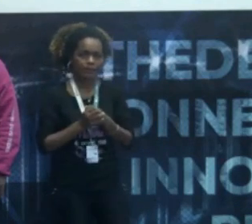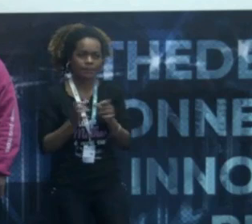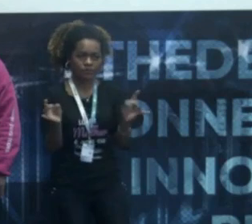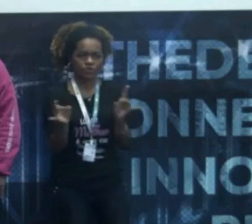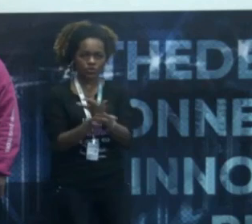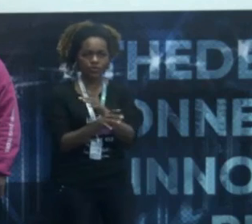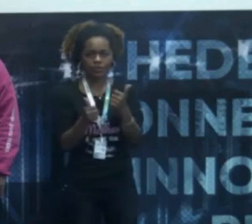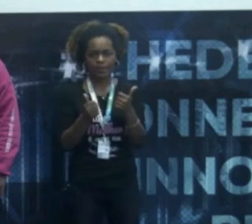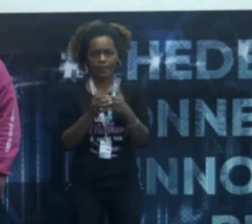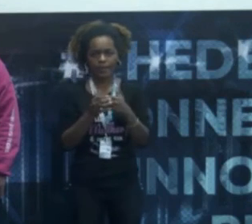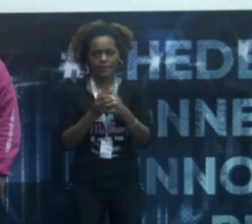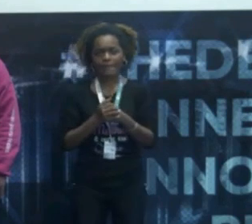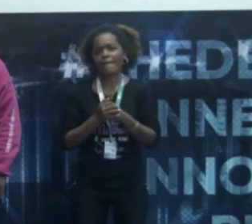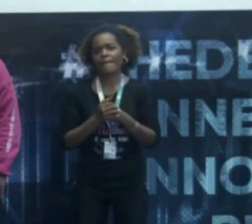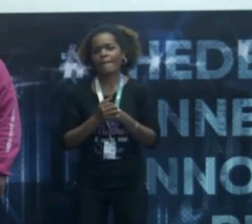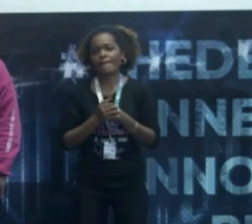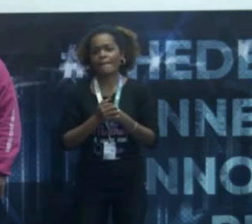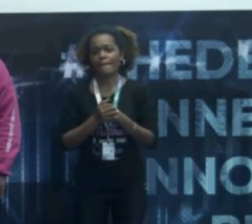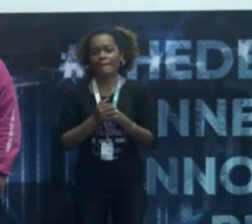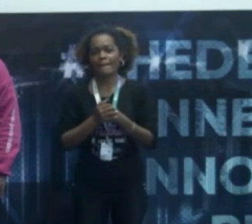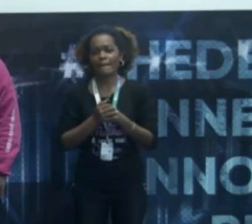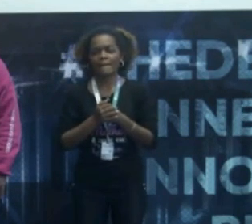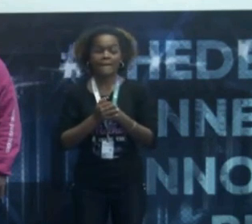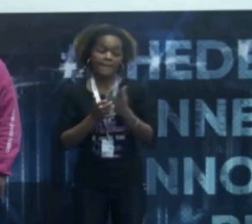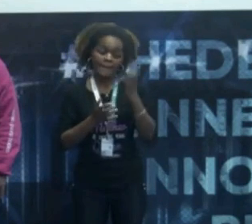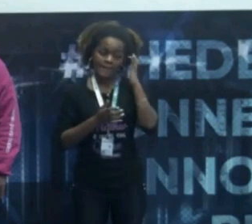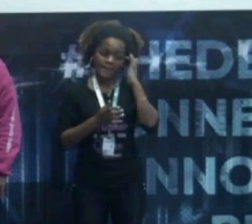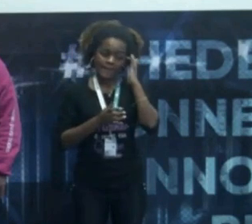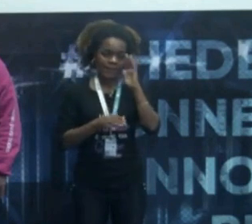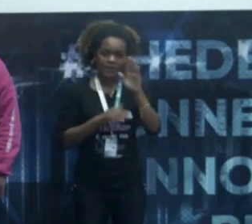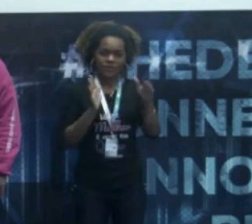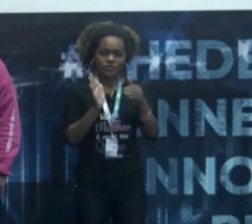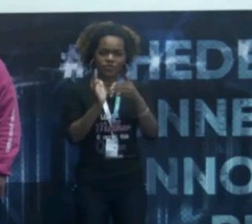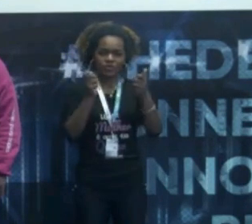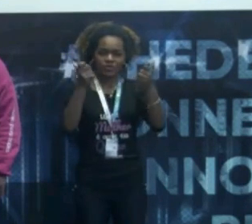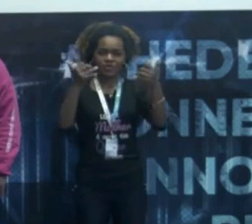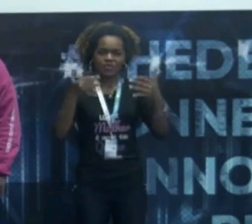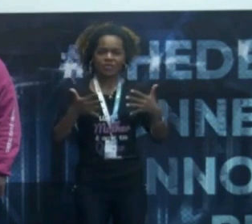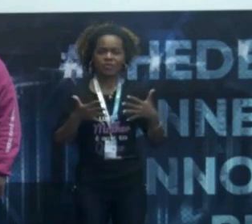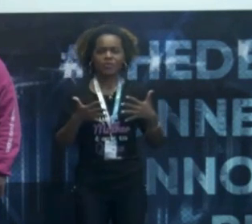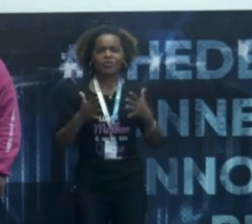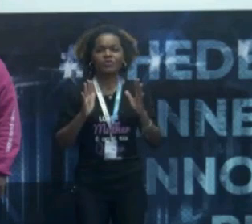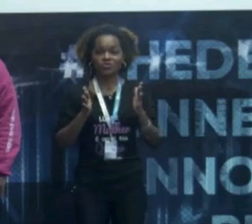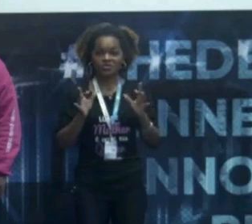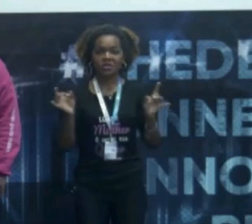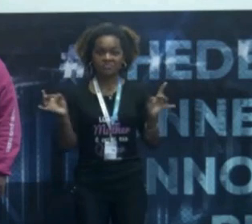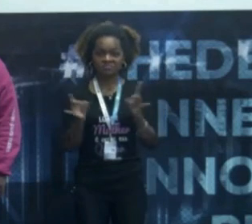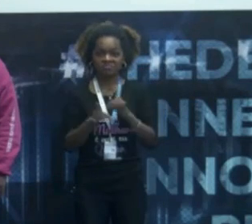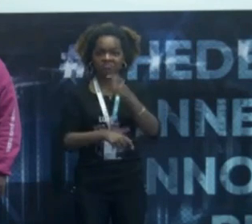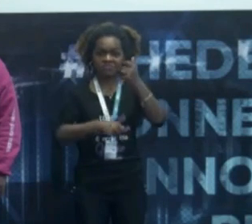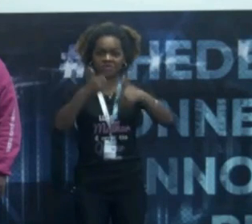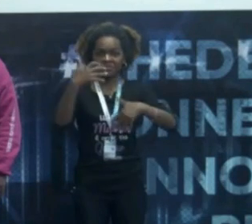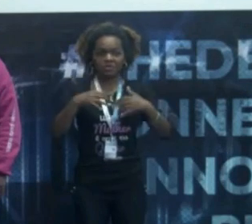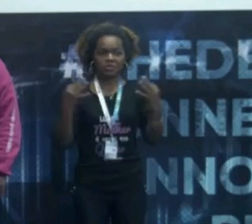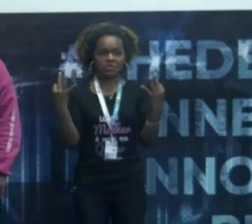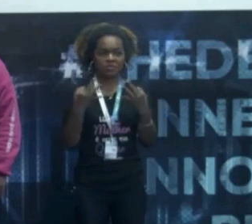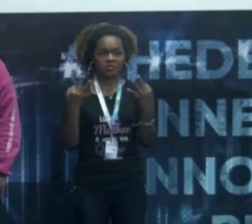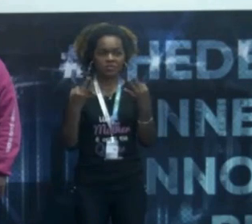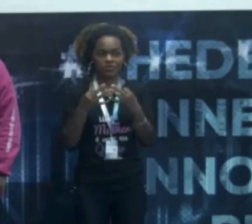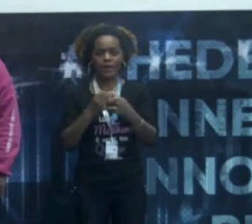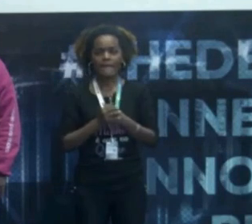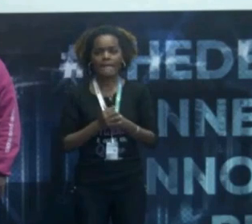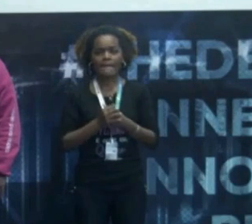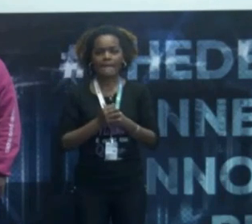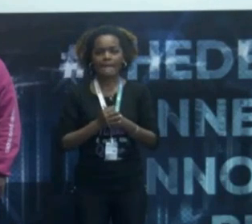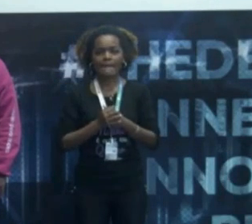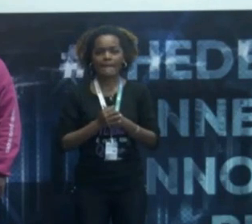encerrar? Não, acho que tudo que foi dito aqui já foi muito bem posto e